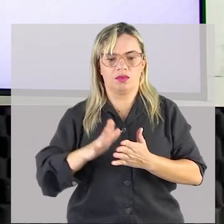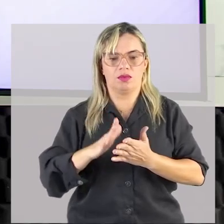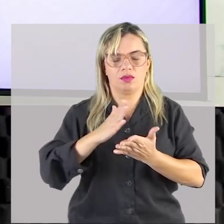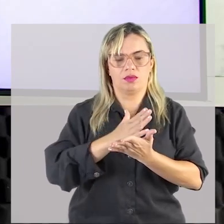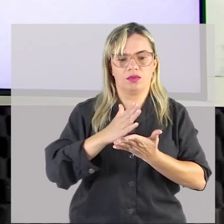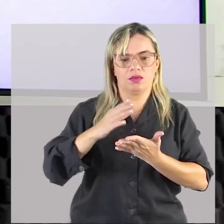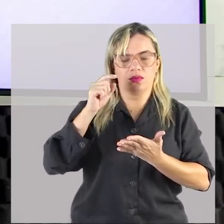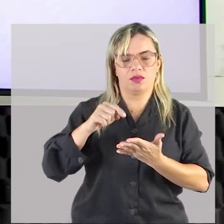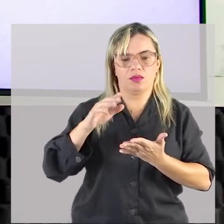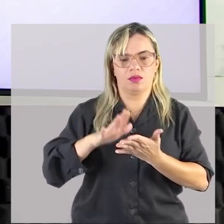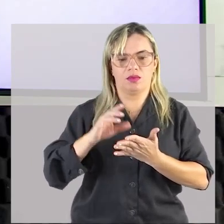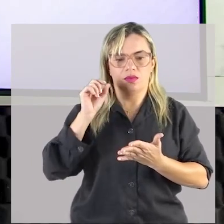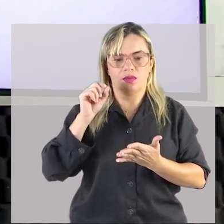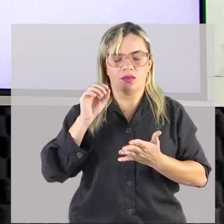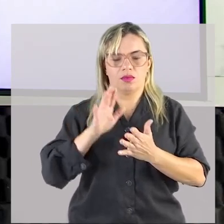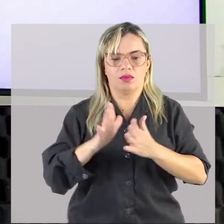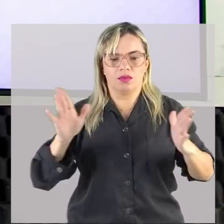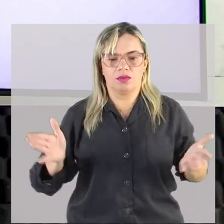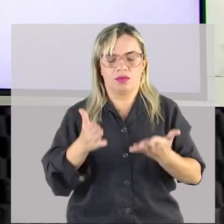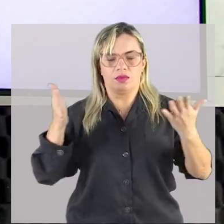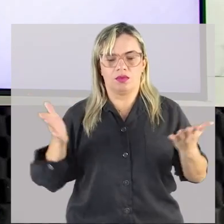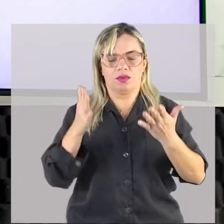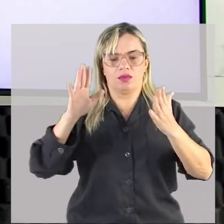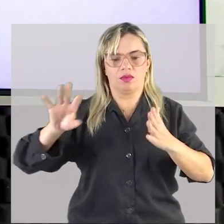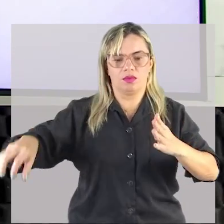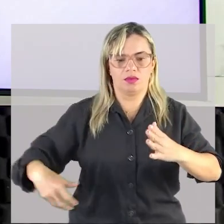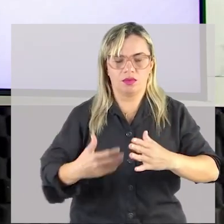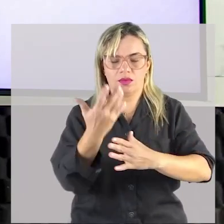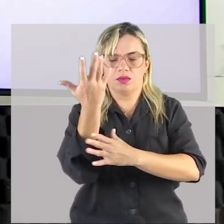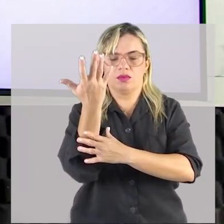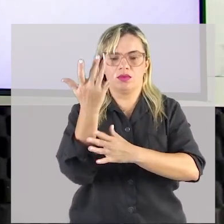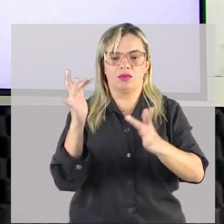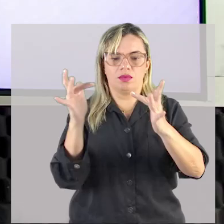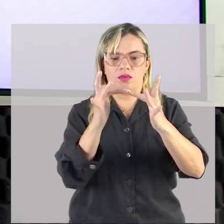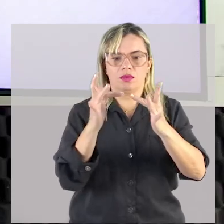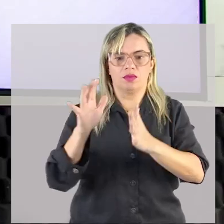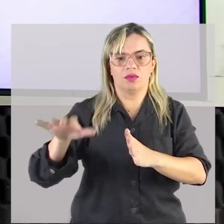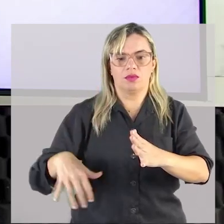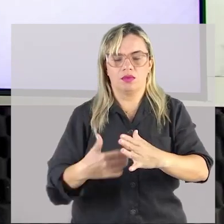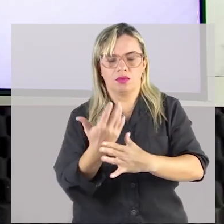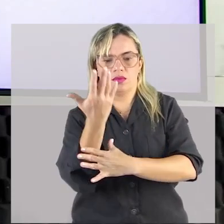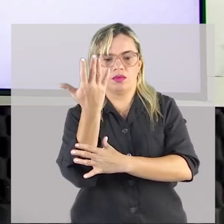Então, o estímulo mecânico desencadeia uma resposta